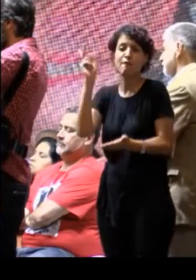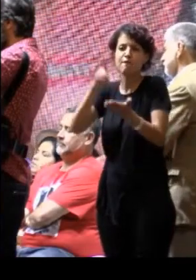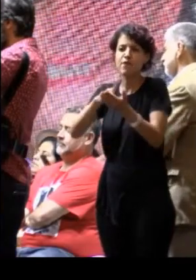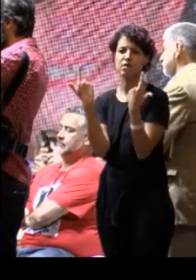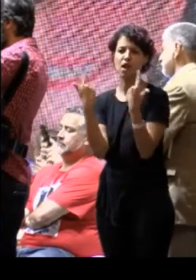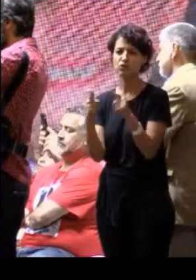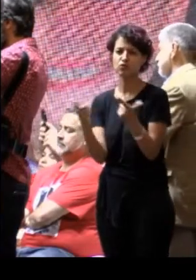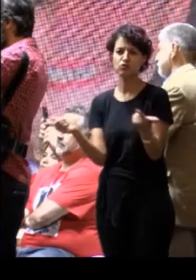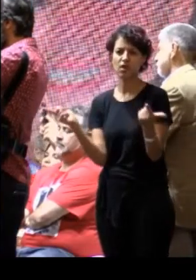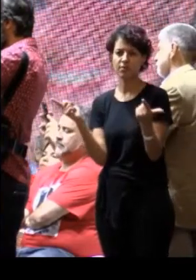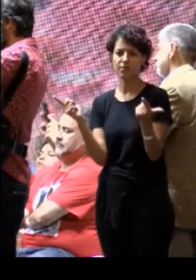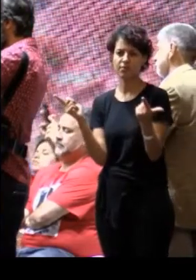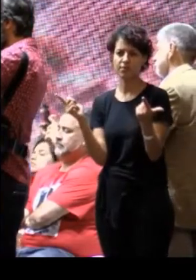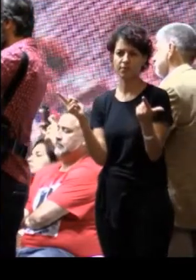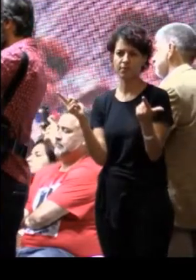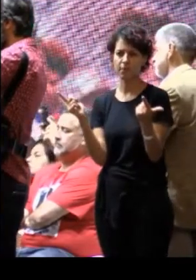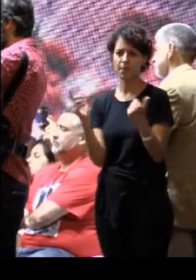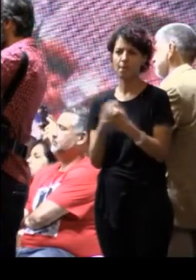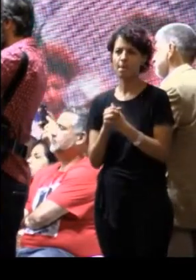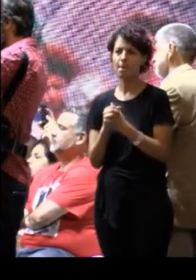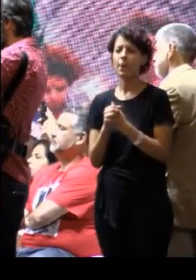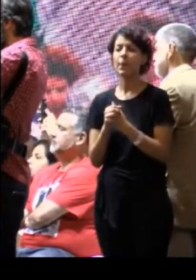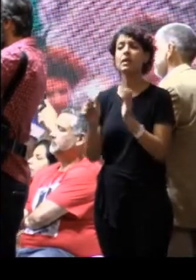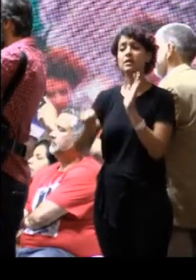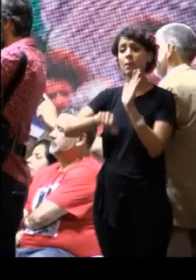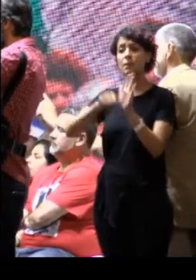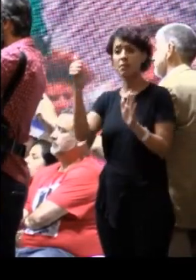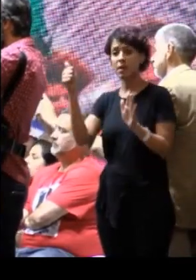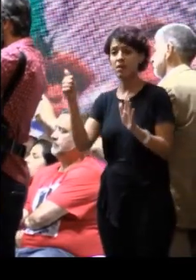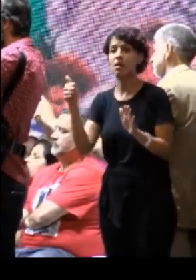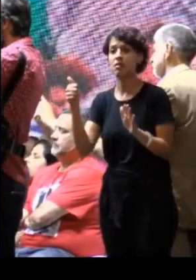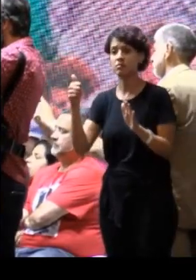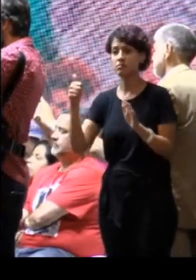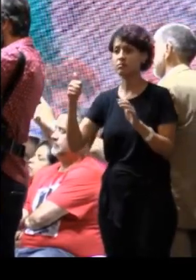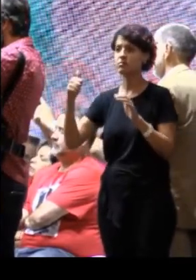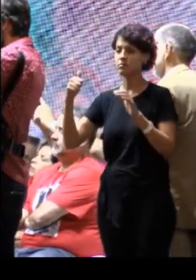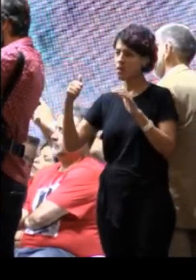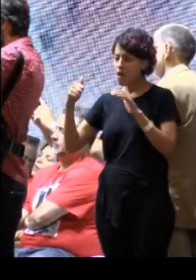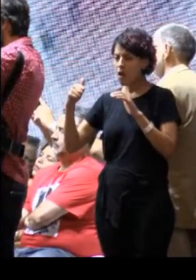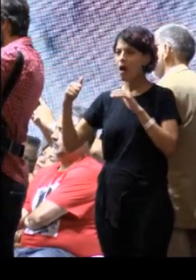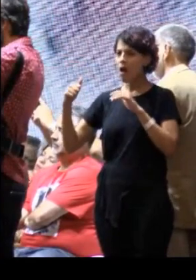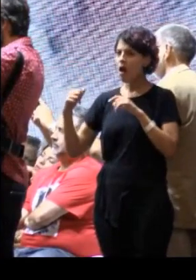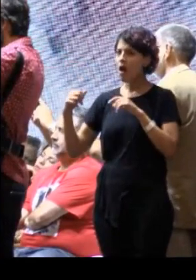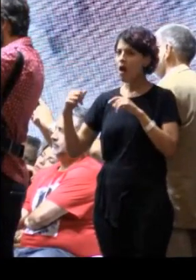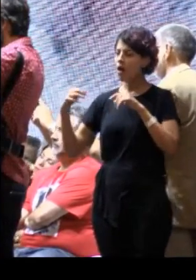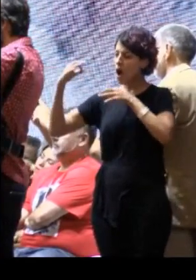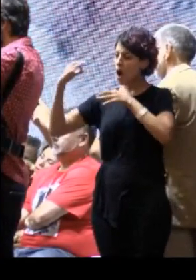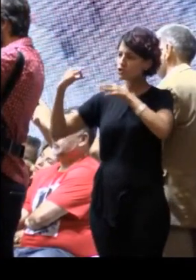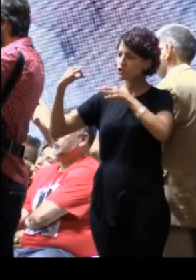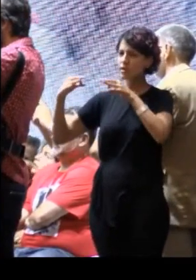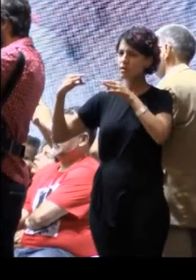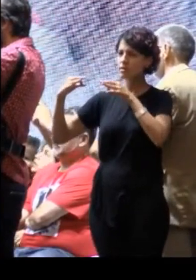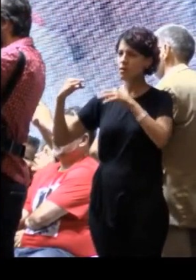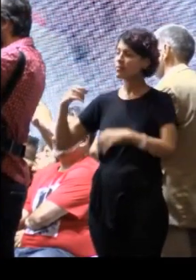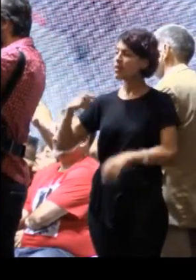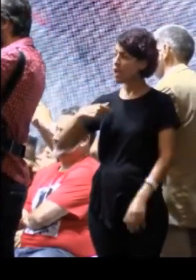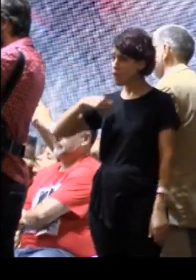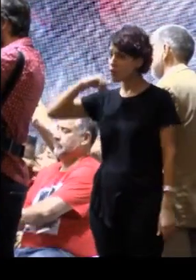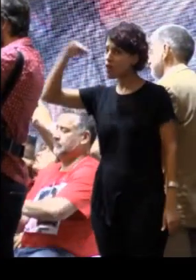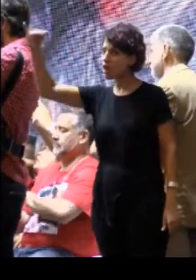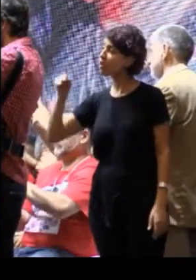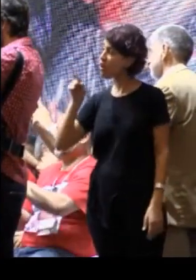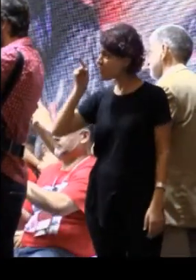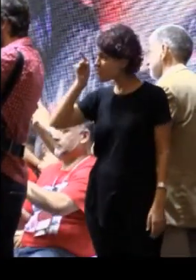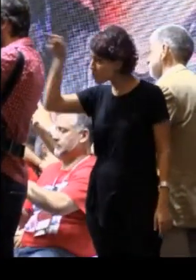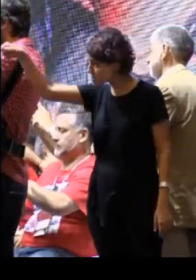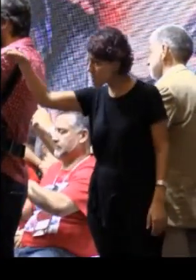verdade. E na primeira audiência que eu tive com o juiz, eu disse: o senhor está condenado a me condenar,